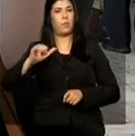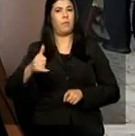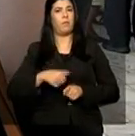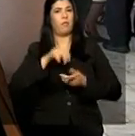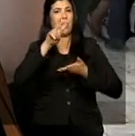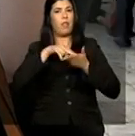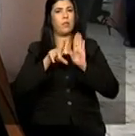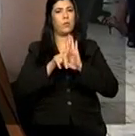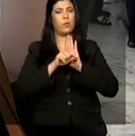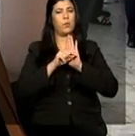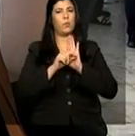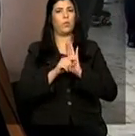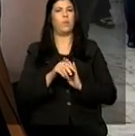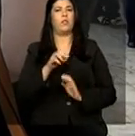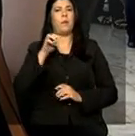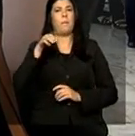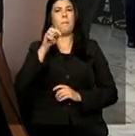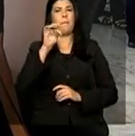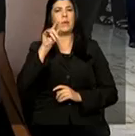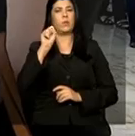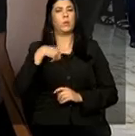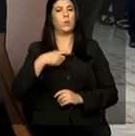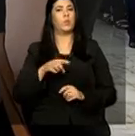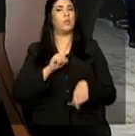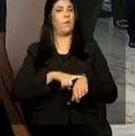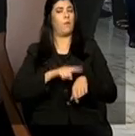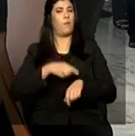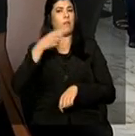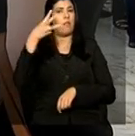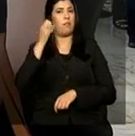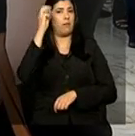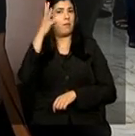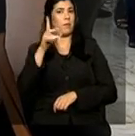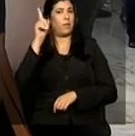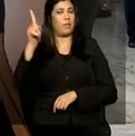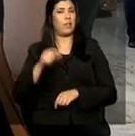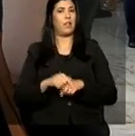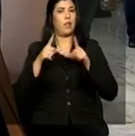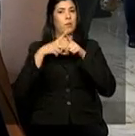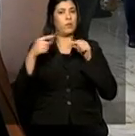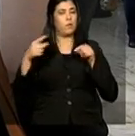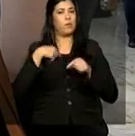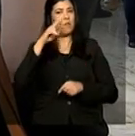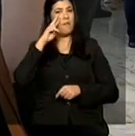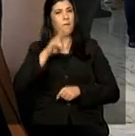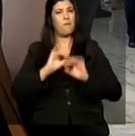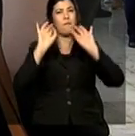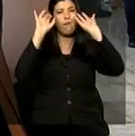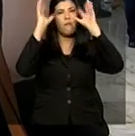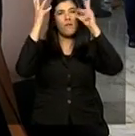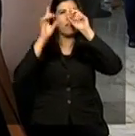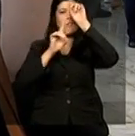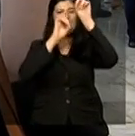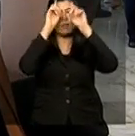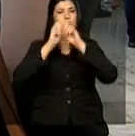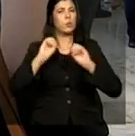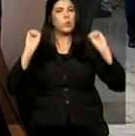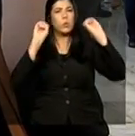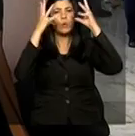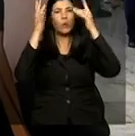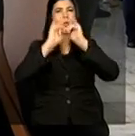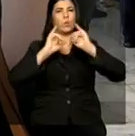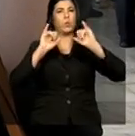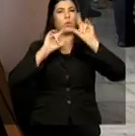Matsuda Filho, são 3 da manhã no Japão e eu estou assistindo a Festa da Democracia, show de transmissão. Muito obrigada então a